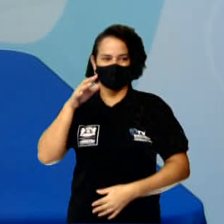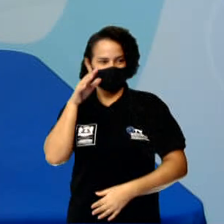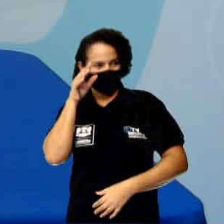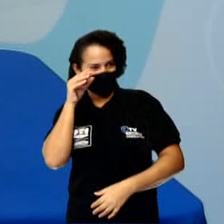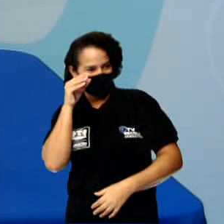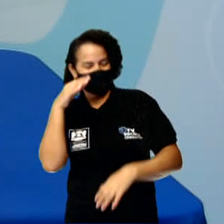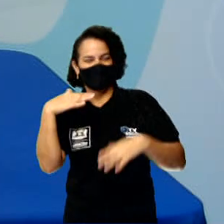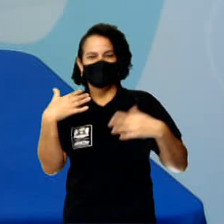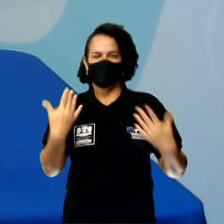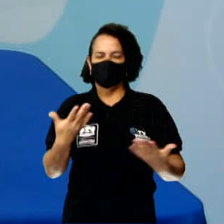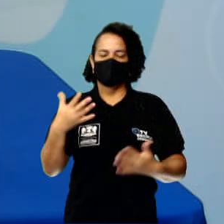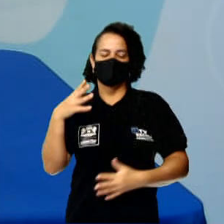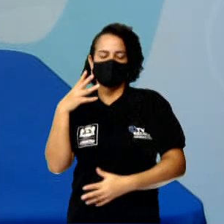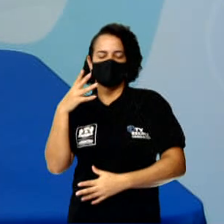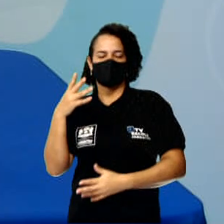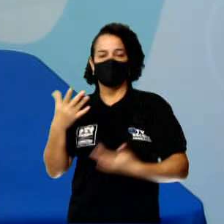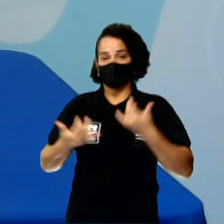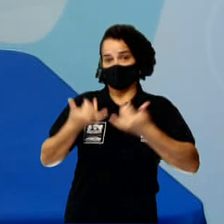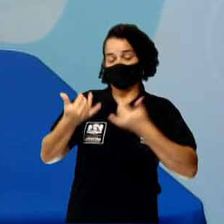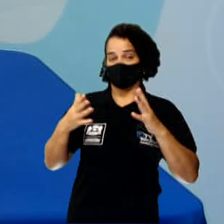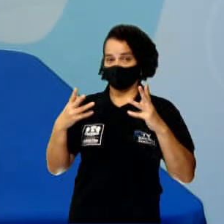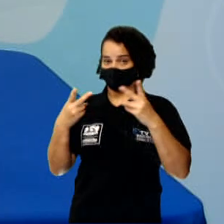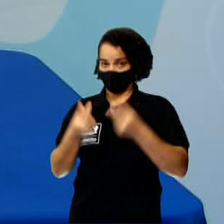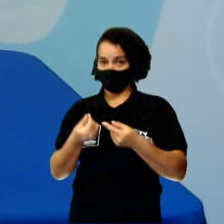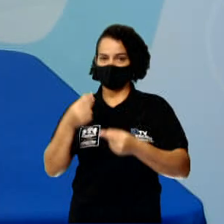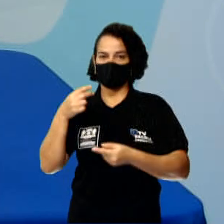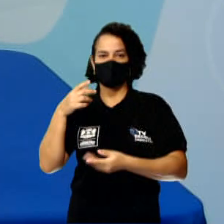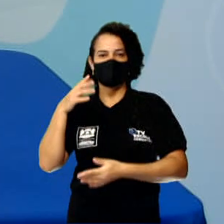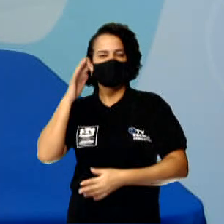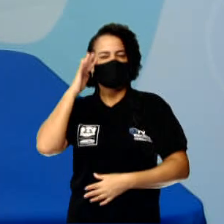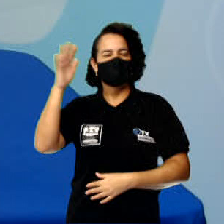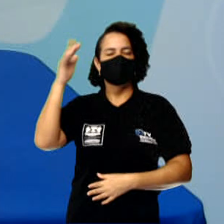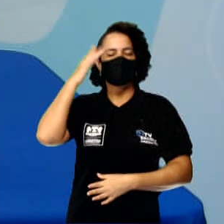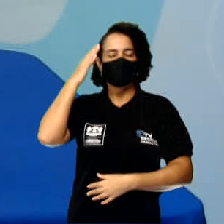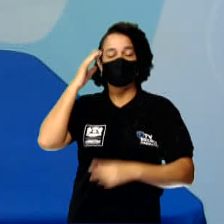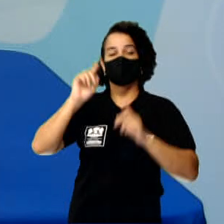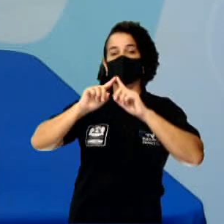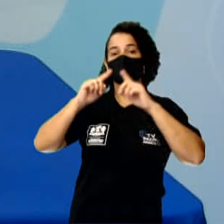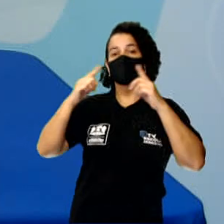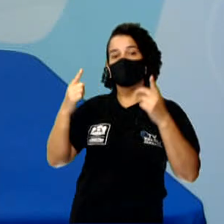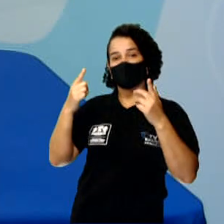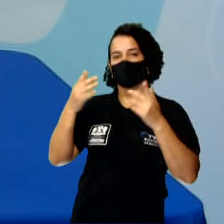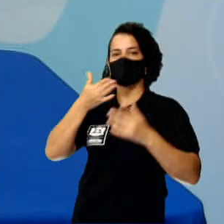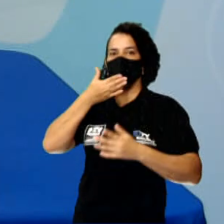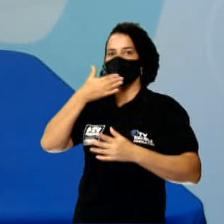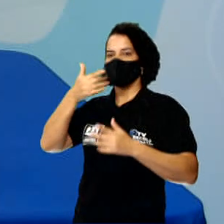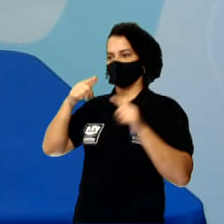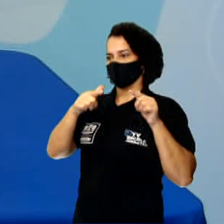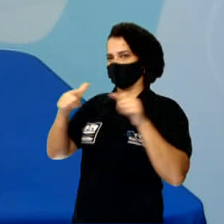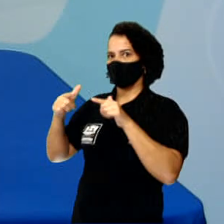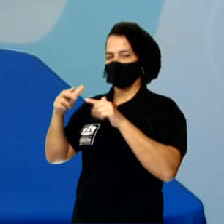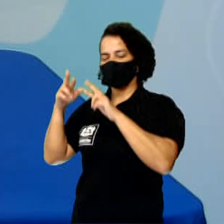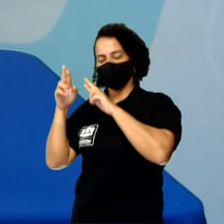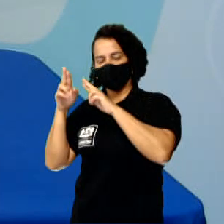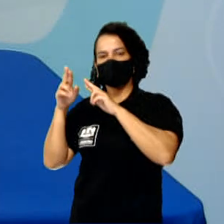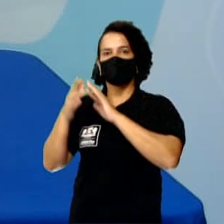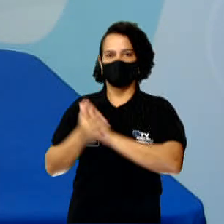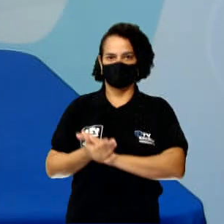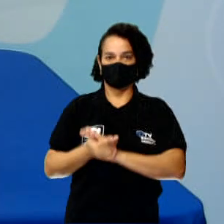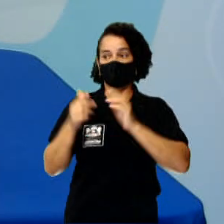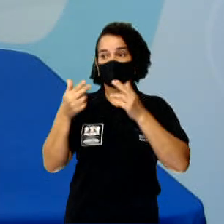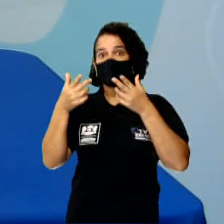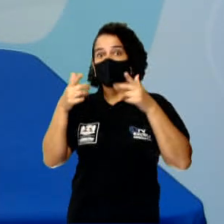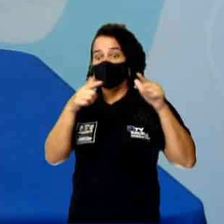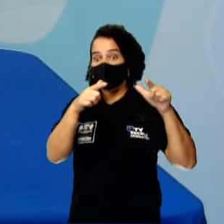de tudo que se pode imaginar, mas o lugar preferido delas era um quarto escondido lá no primeiro andar. Era um